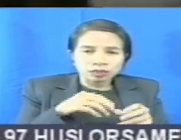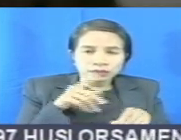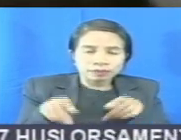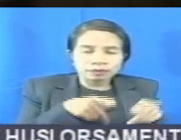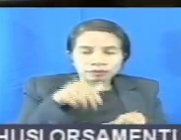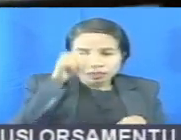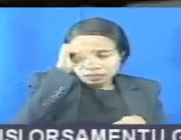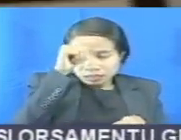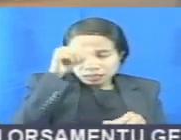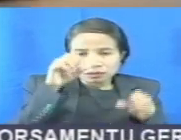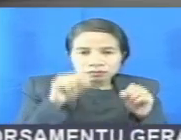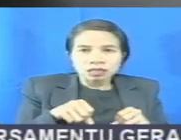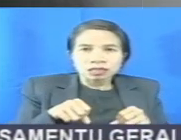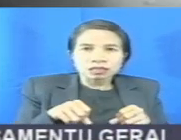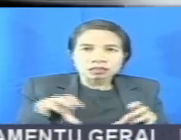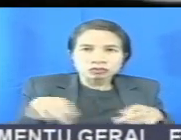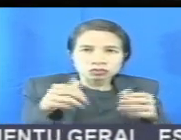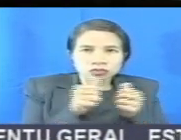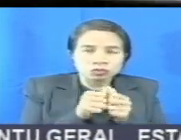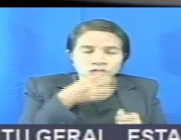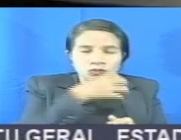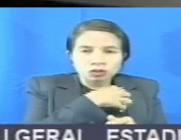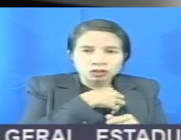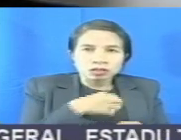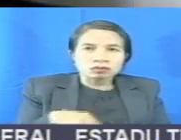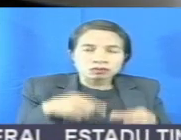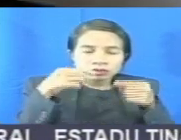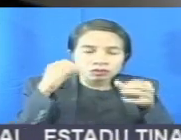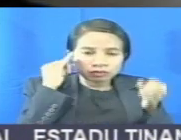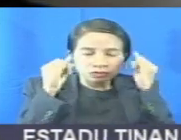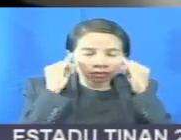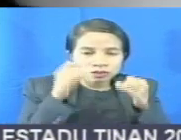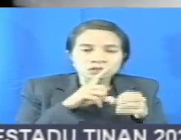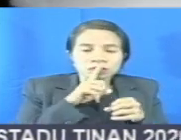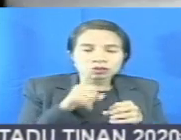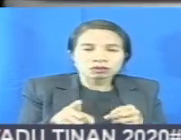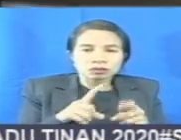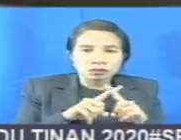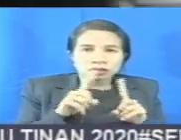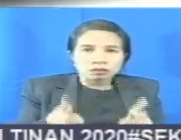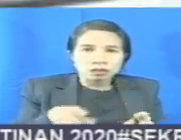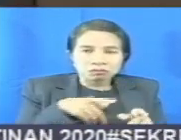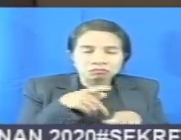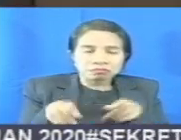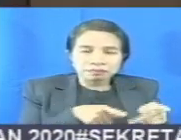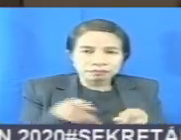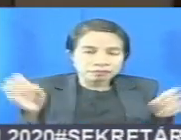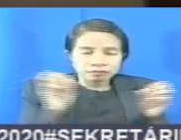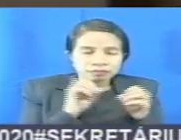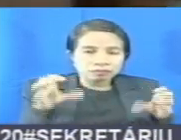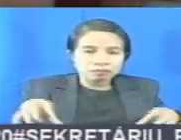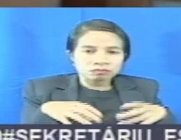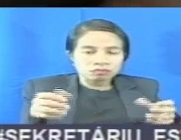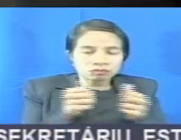Nia, a tubele coopera com a polícia, pode bele for informação nebelos, mas be cidadão Nerasik la